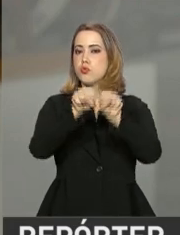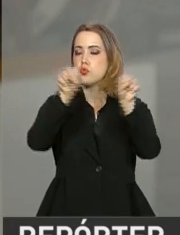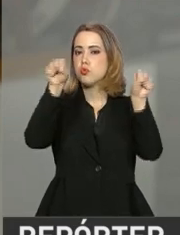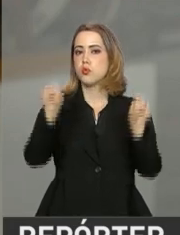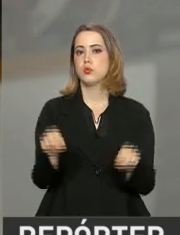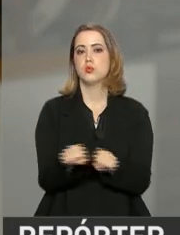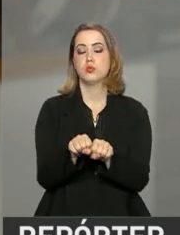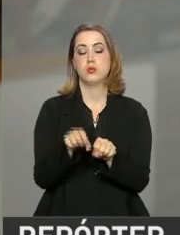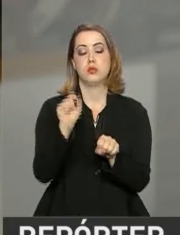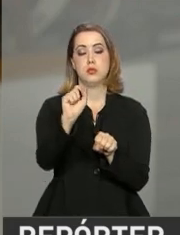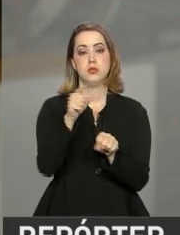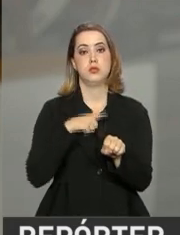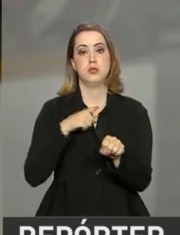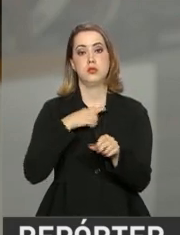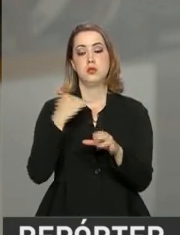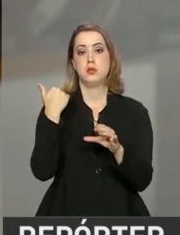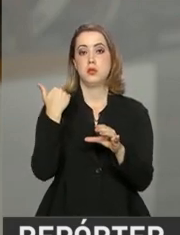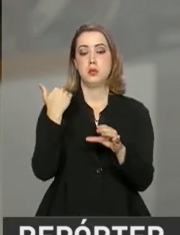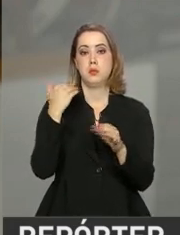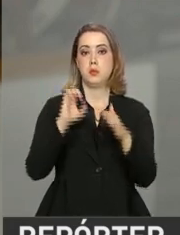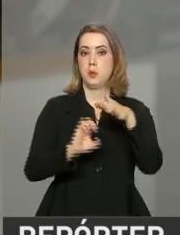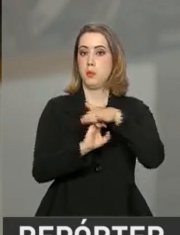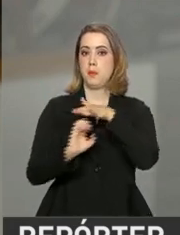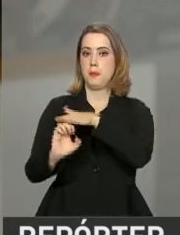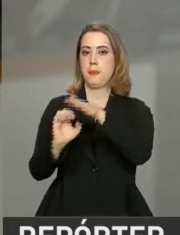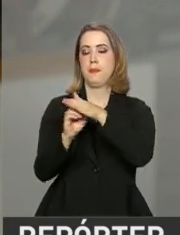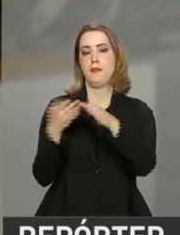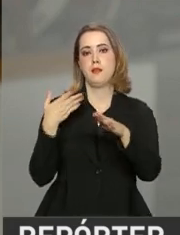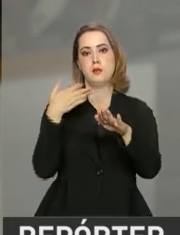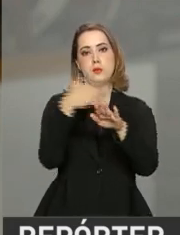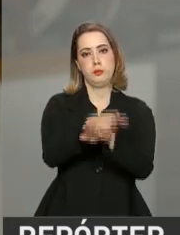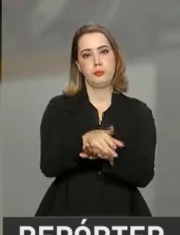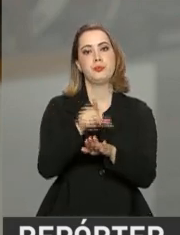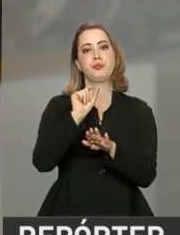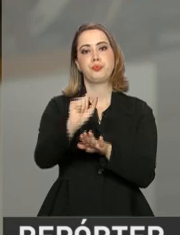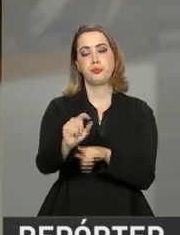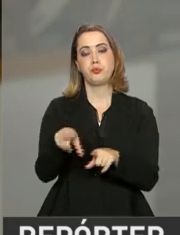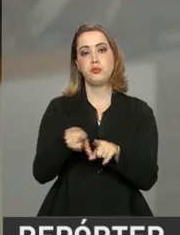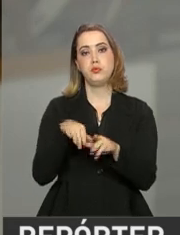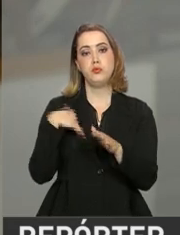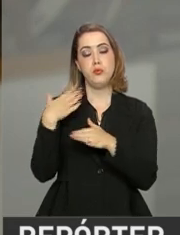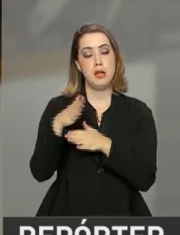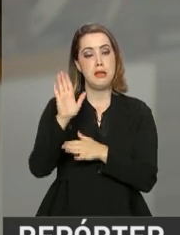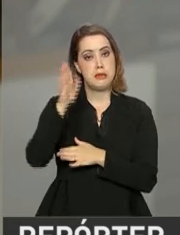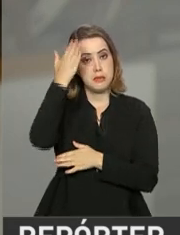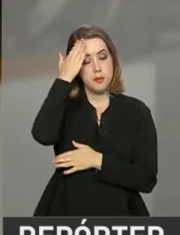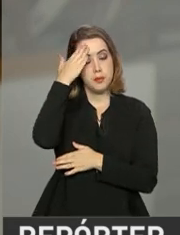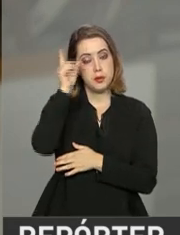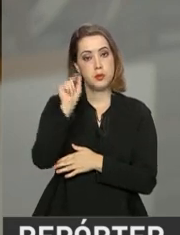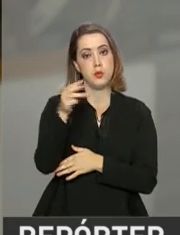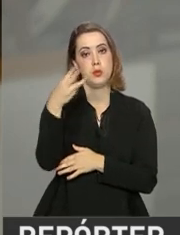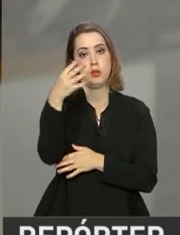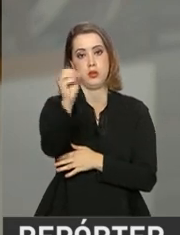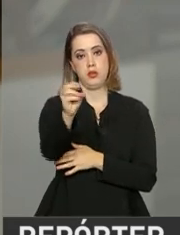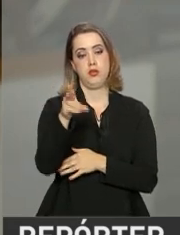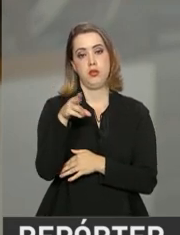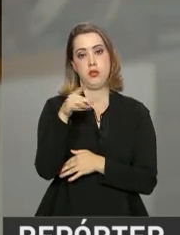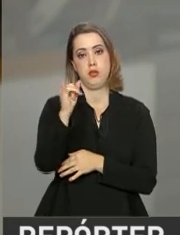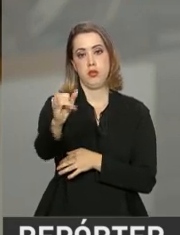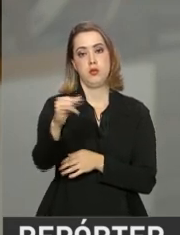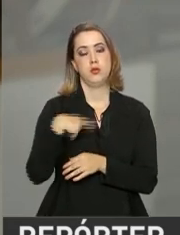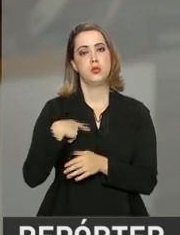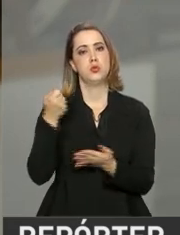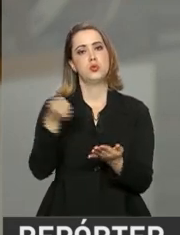empresas optantes do Simples Nacional participam automaticamente a partir da ciência a empresa tem 30 dias para